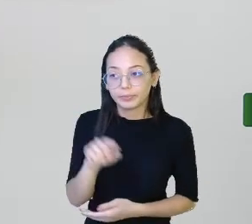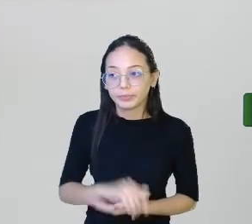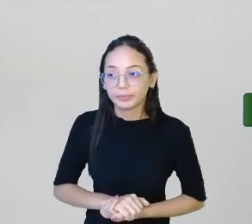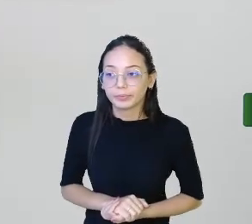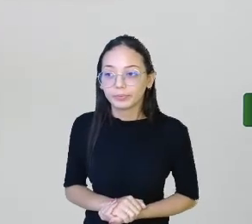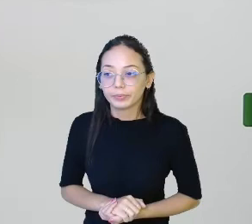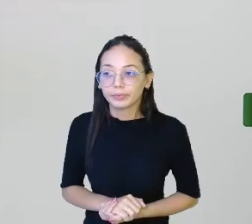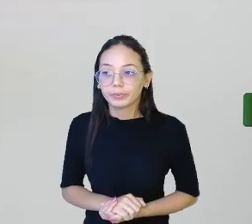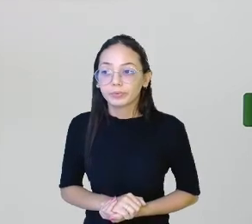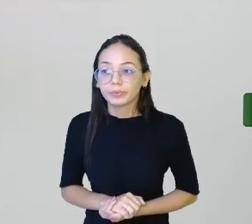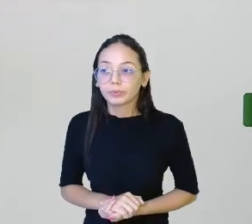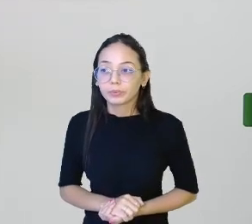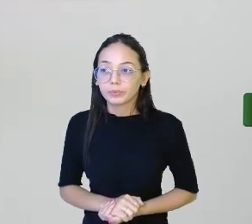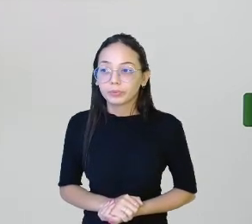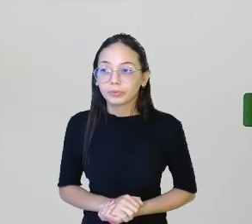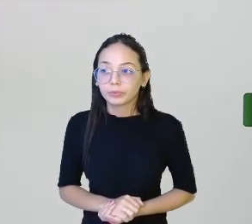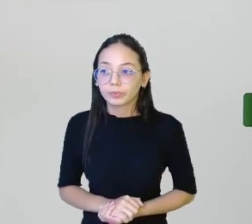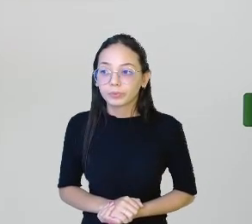Parafuso.